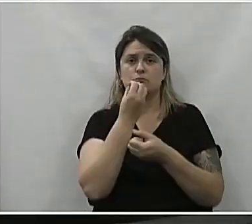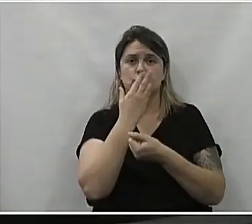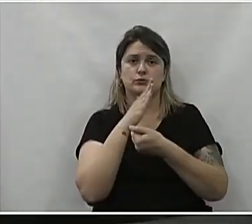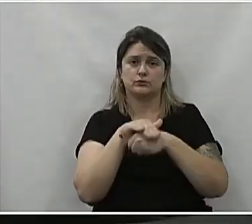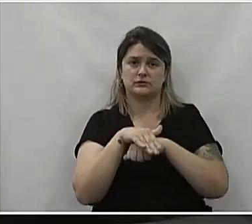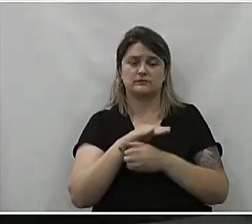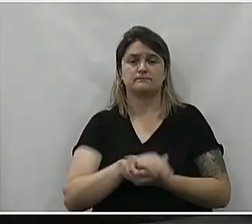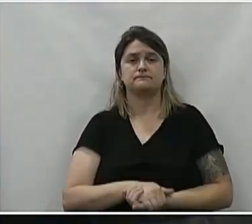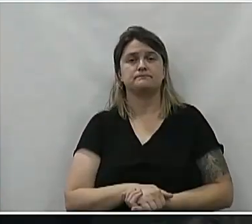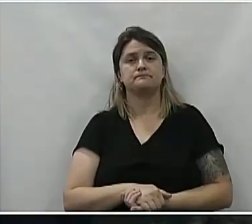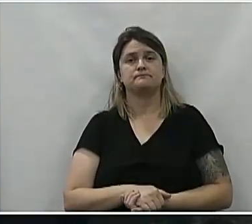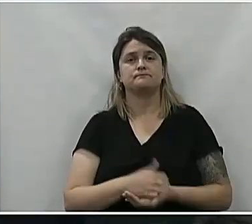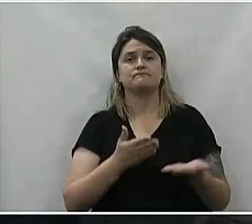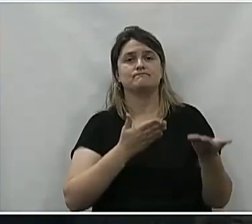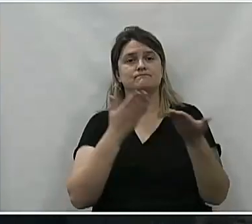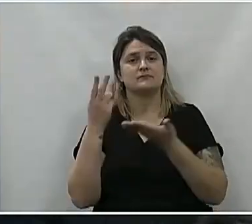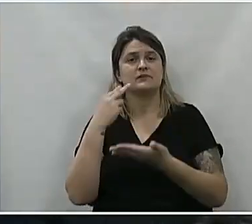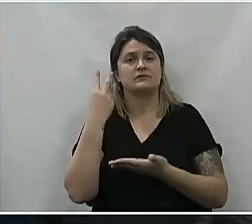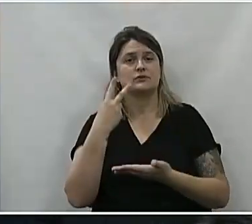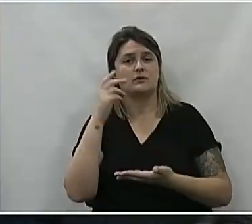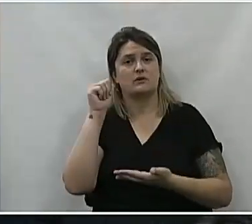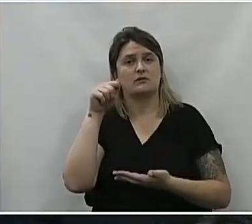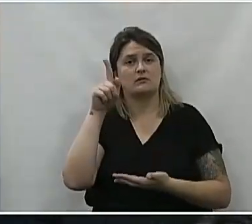Boa noite Com a palavra Vereador